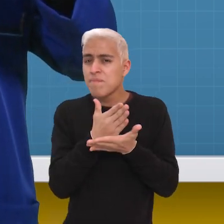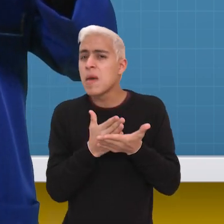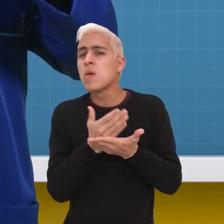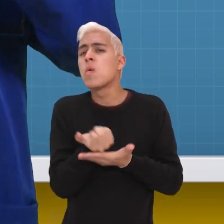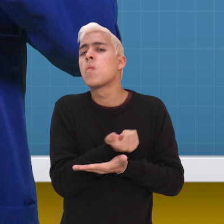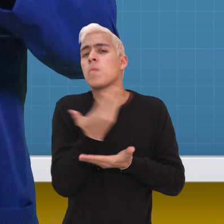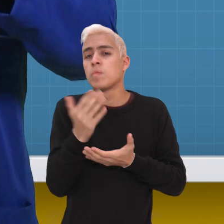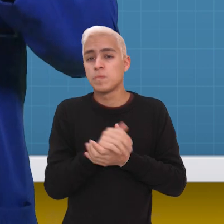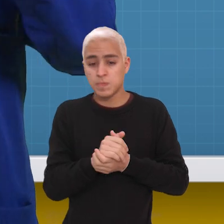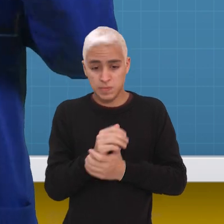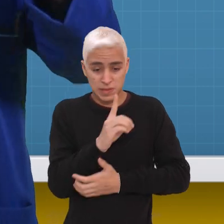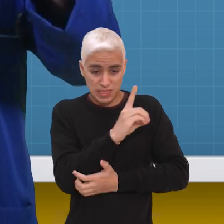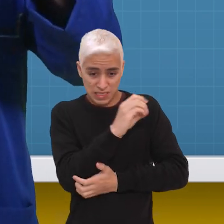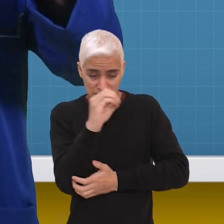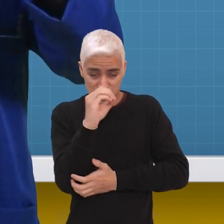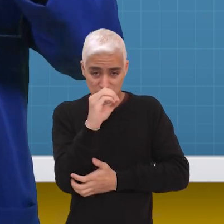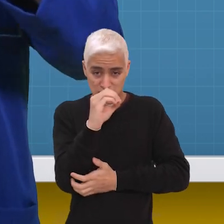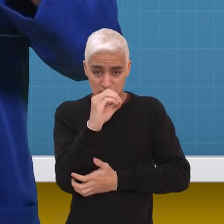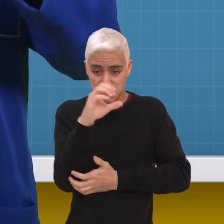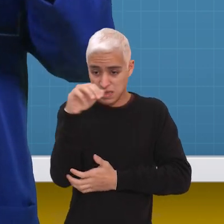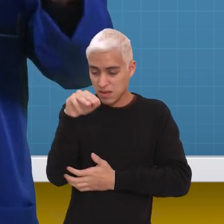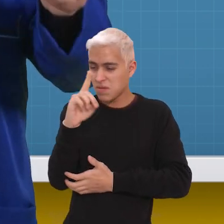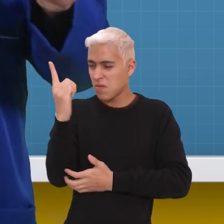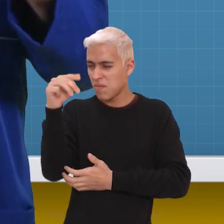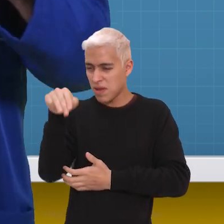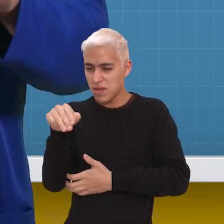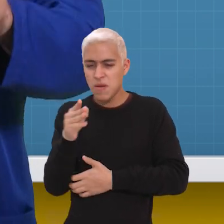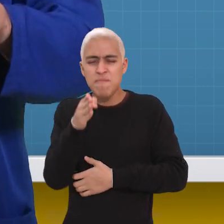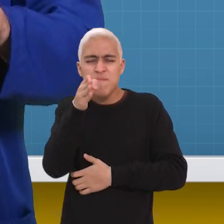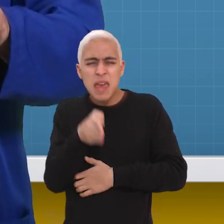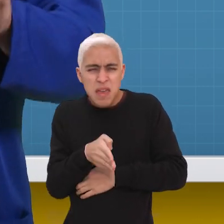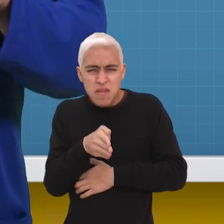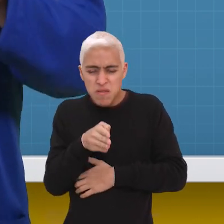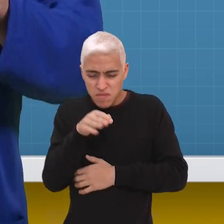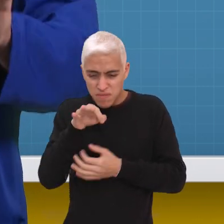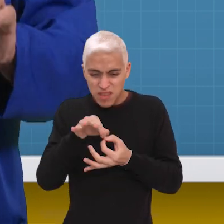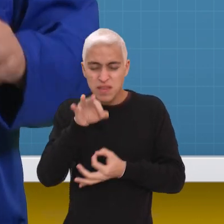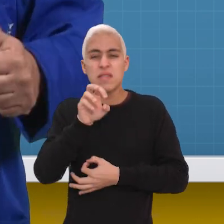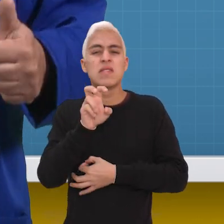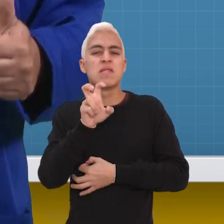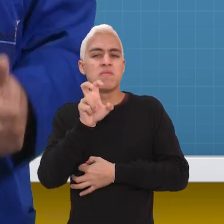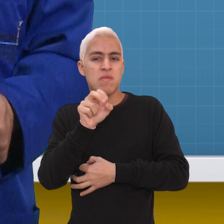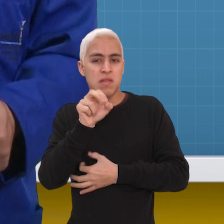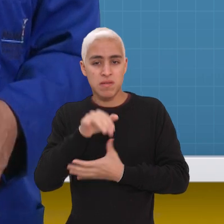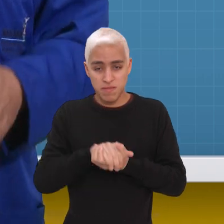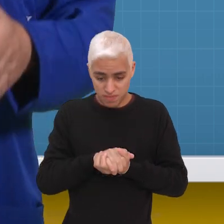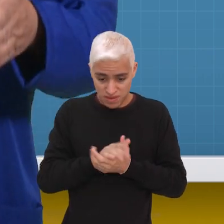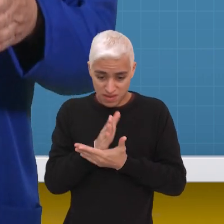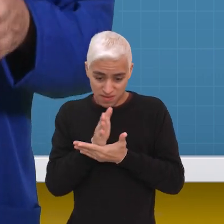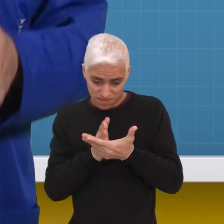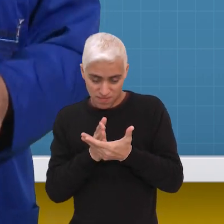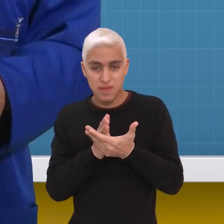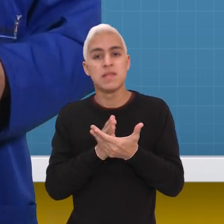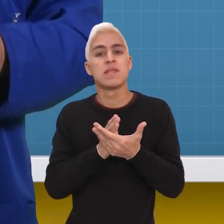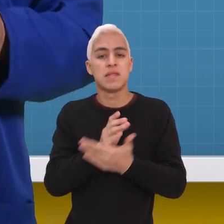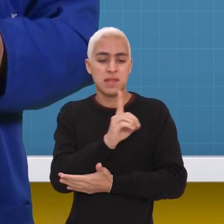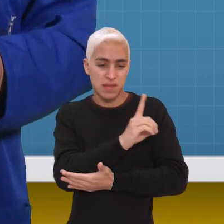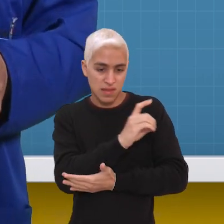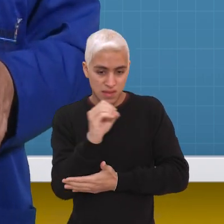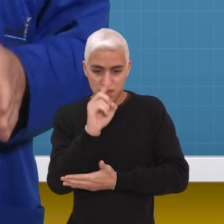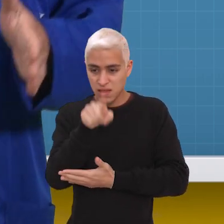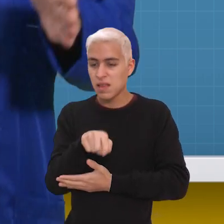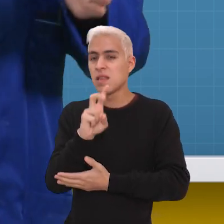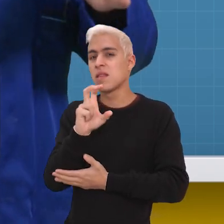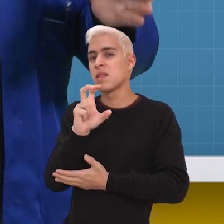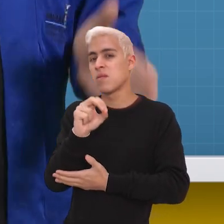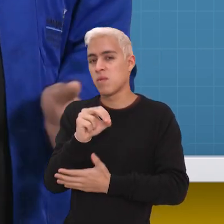centímetros. 100 centímetros, 1 metro, meio metro seria 50. Isso mesmo, a metade de